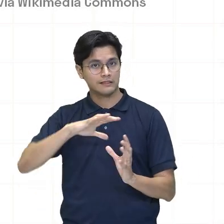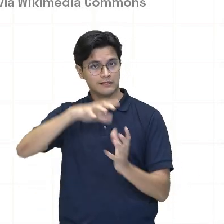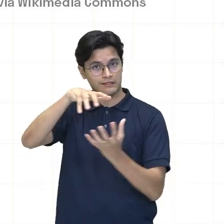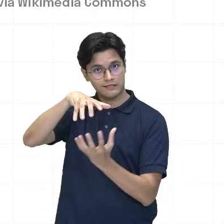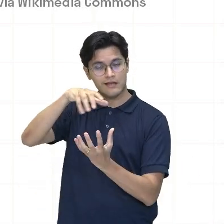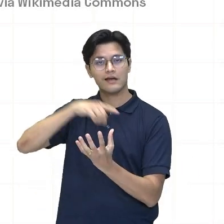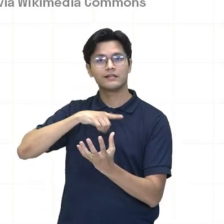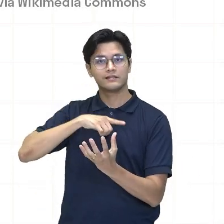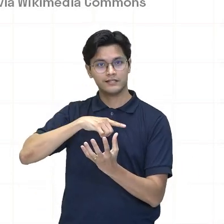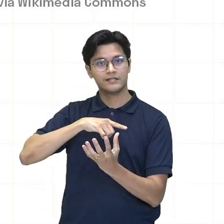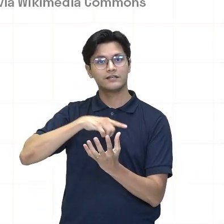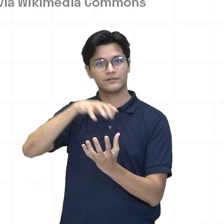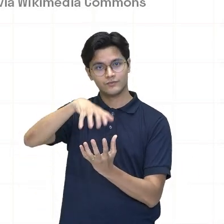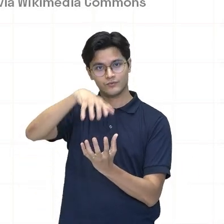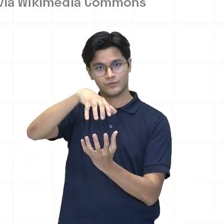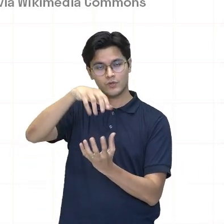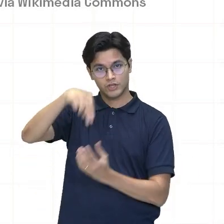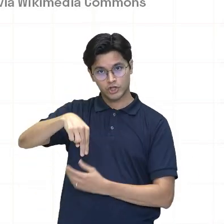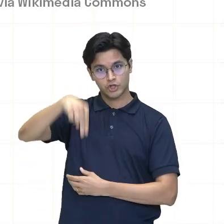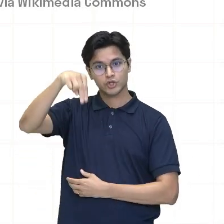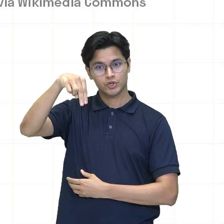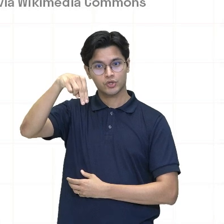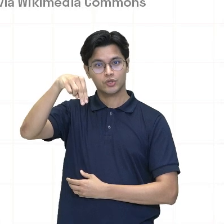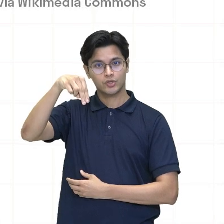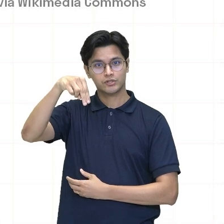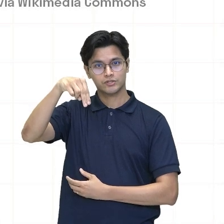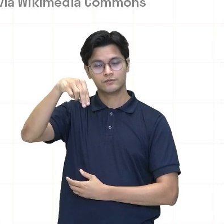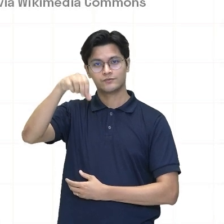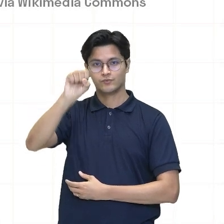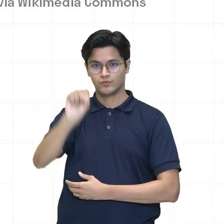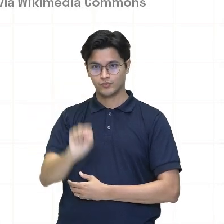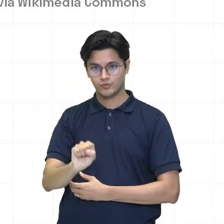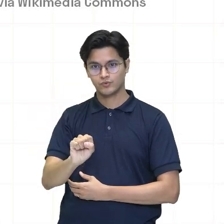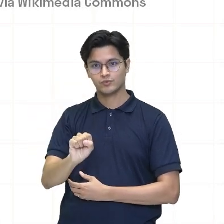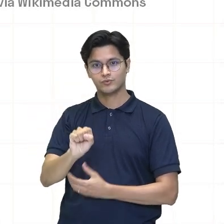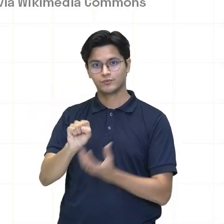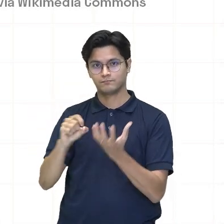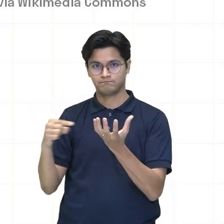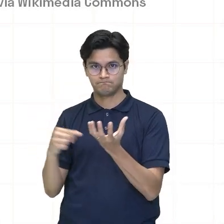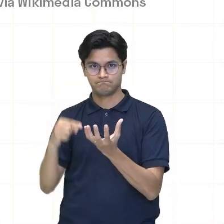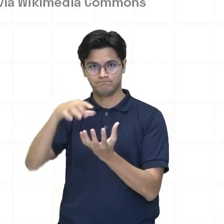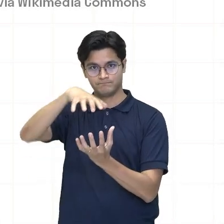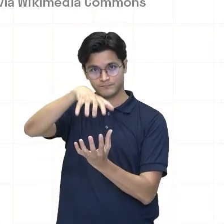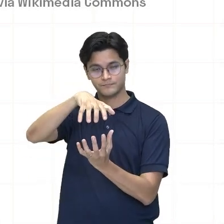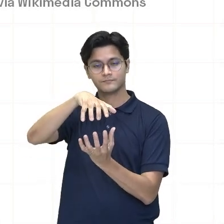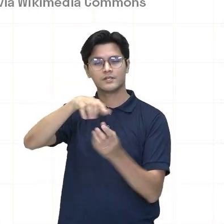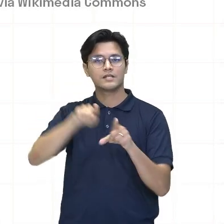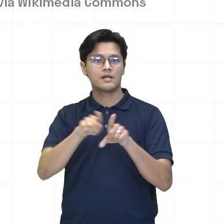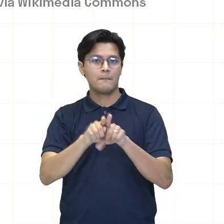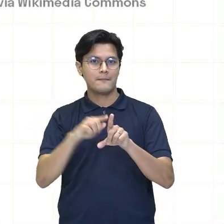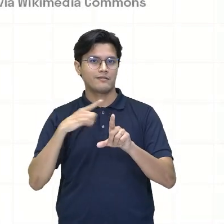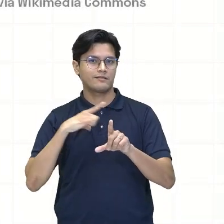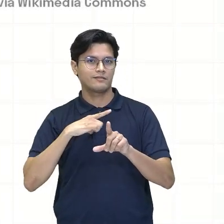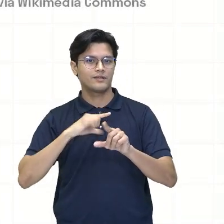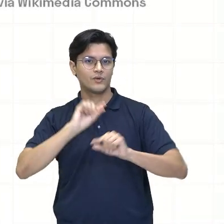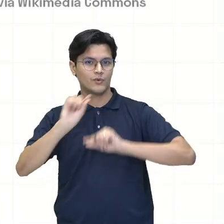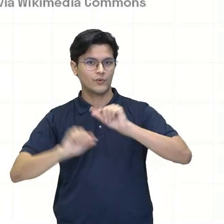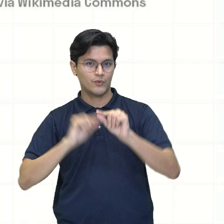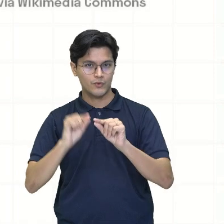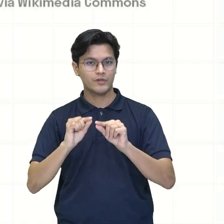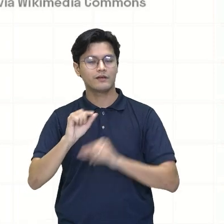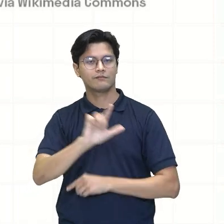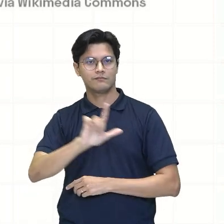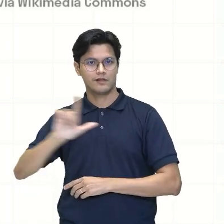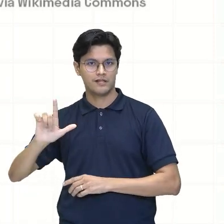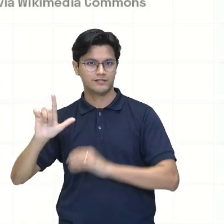temos o hemisfério norte, o hemisfério sul, né, nós temos o hemisfério leste e